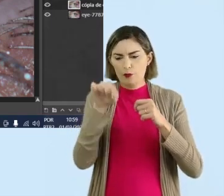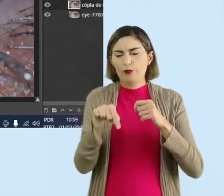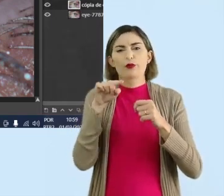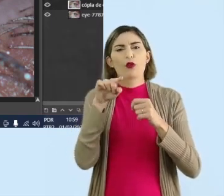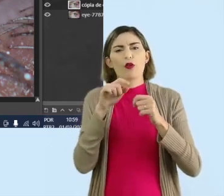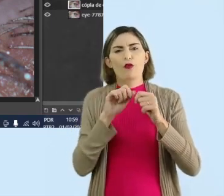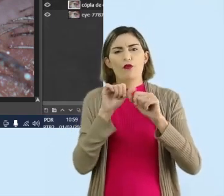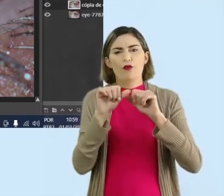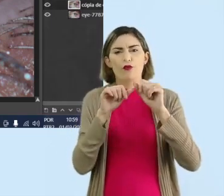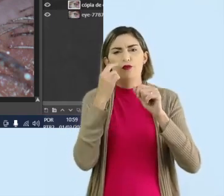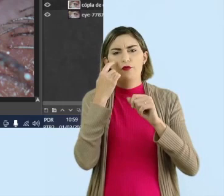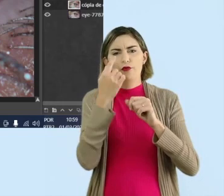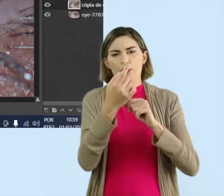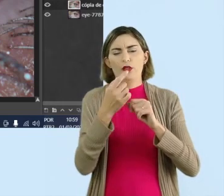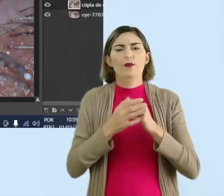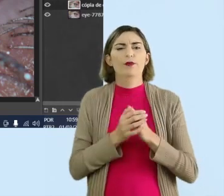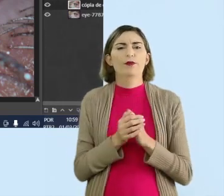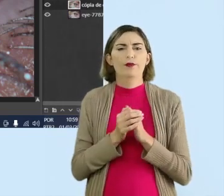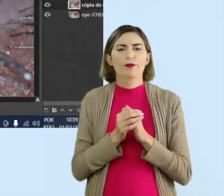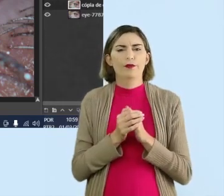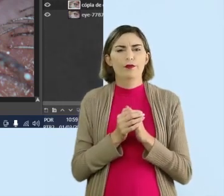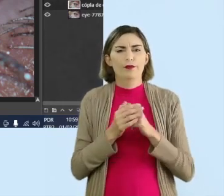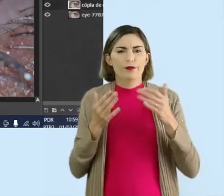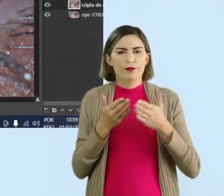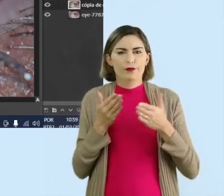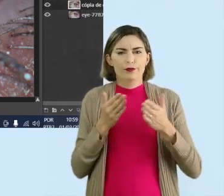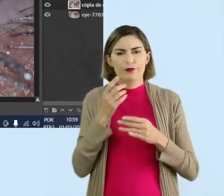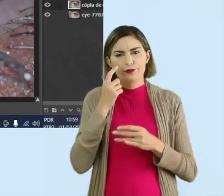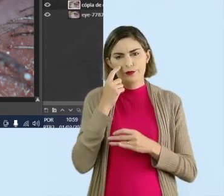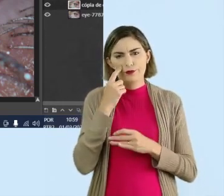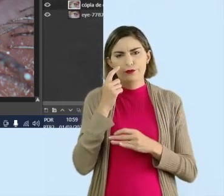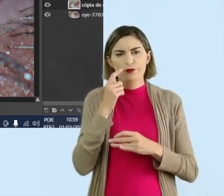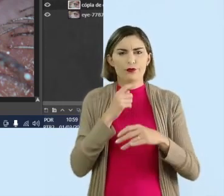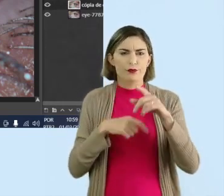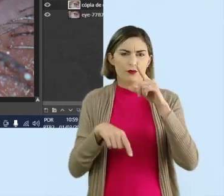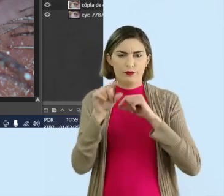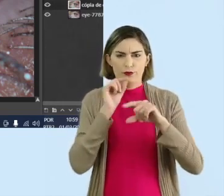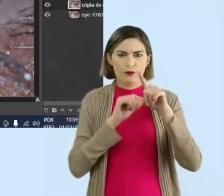agora, com ele selecionado,